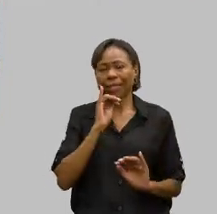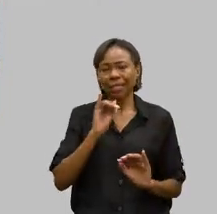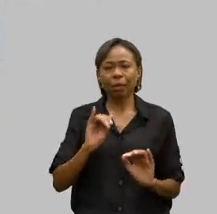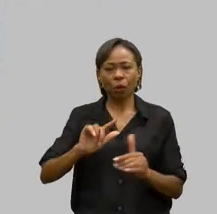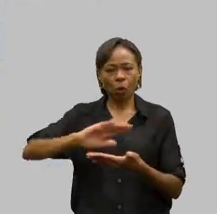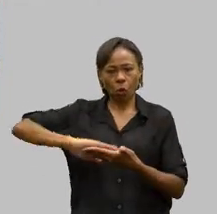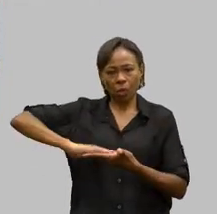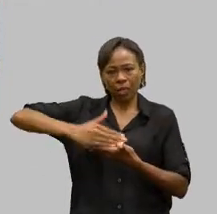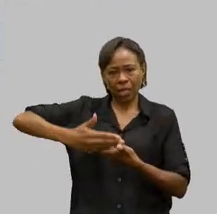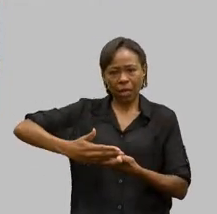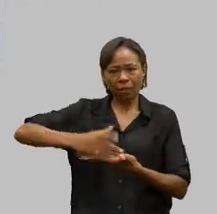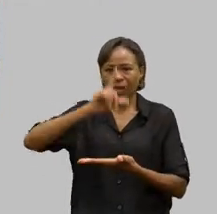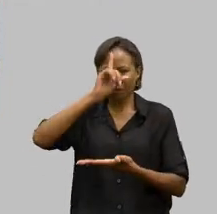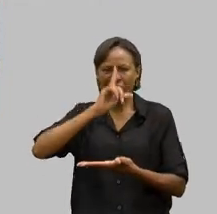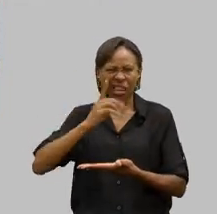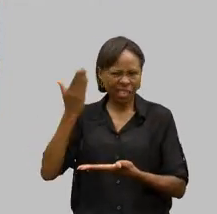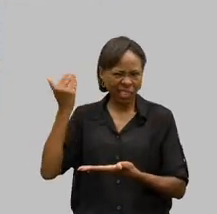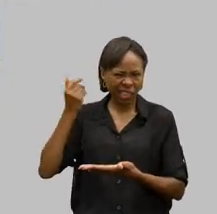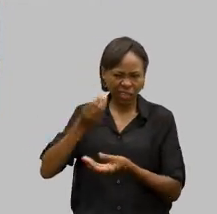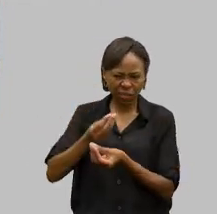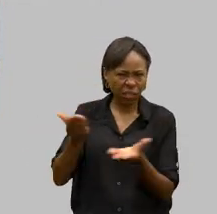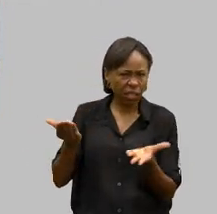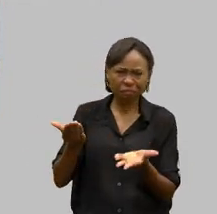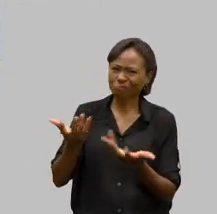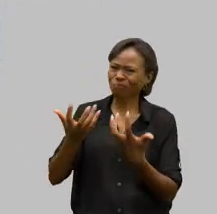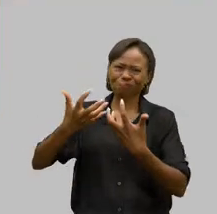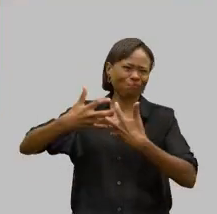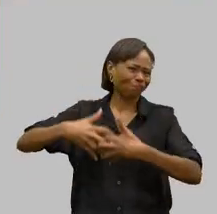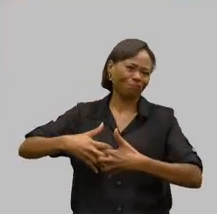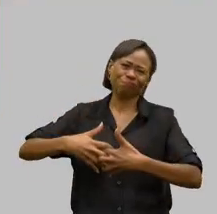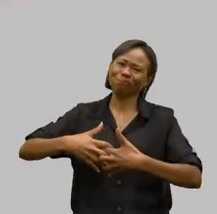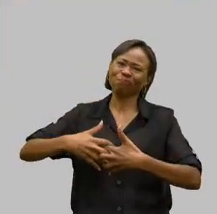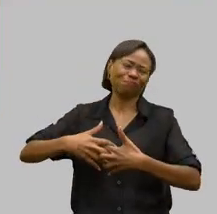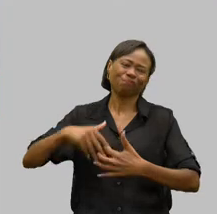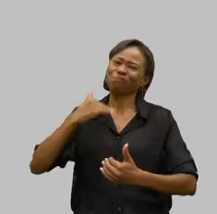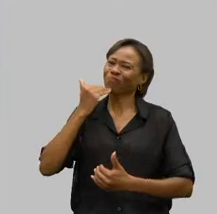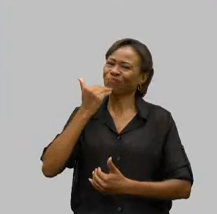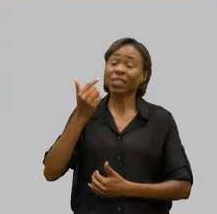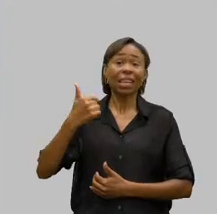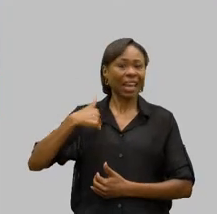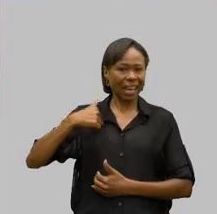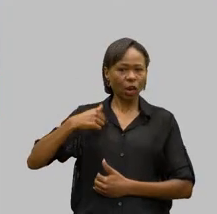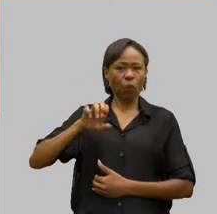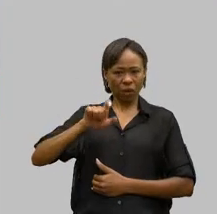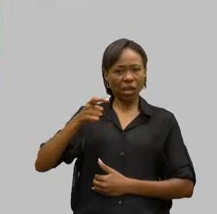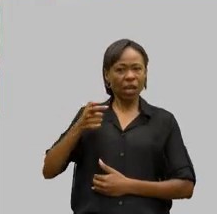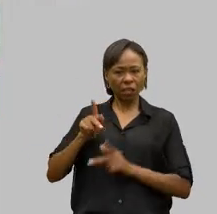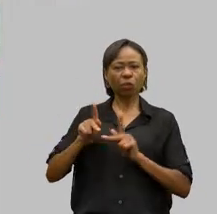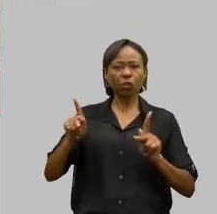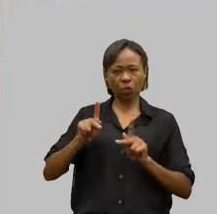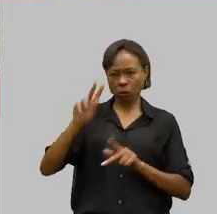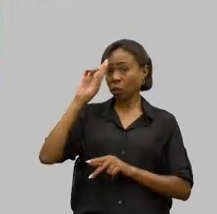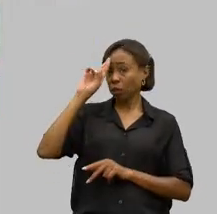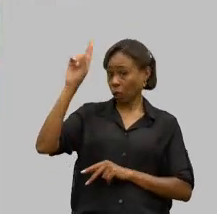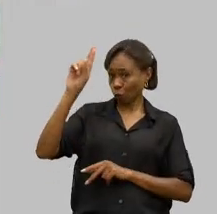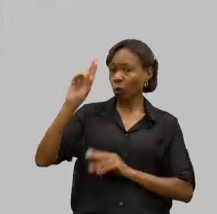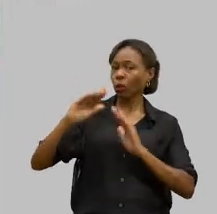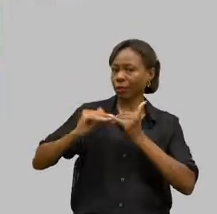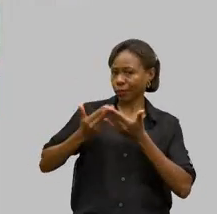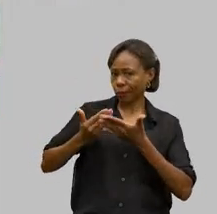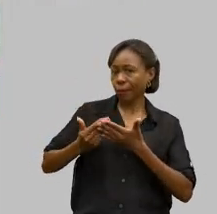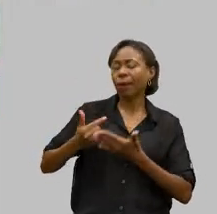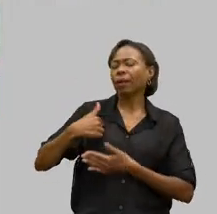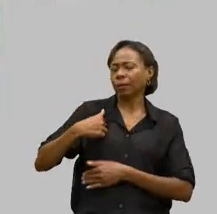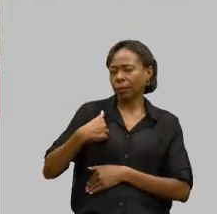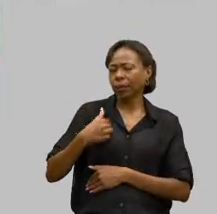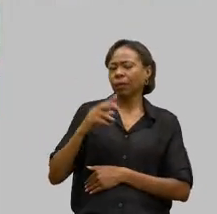distribuído, não teve funcionalidade para os nossos professores. Aconteceu isso, eu era professor na época, diretor de escola, e sabemos do quanto que